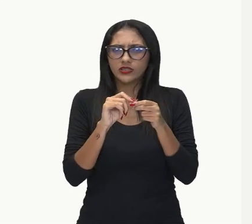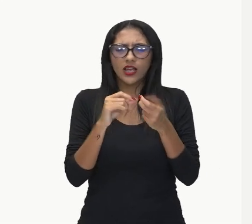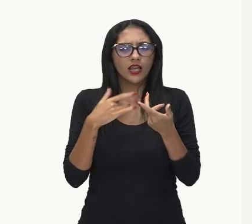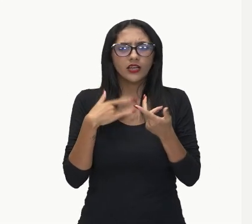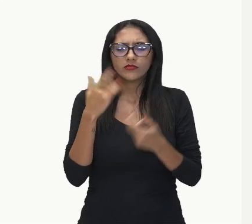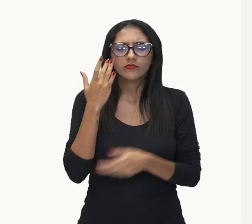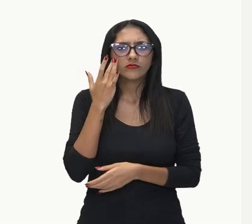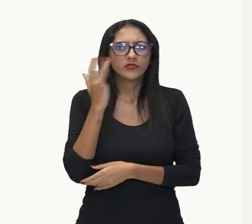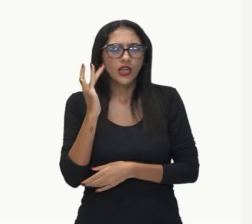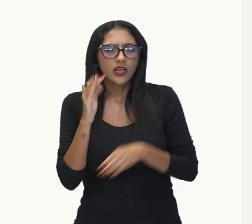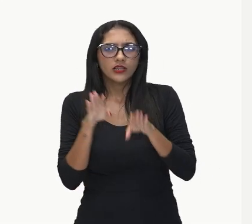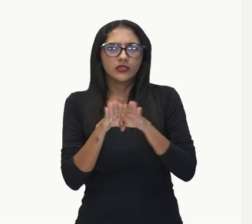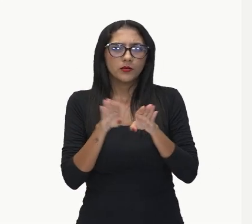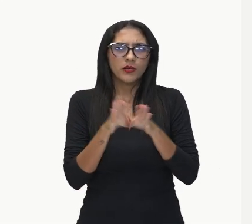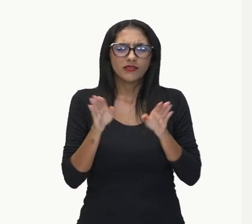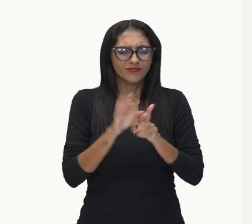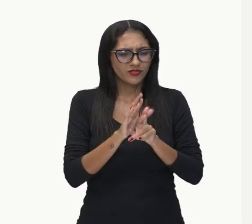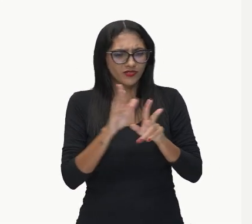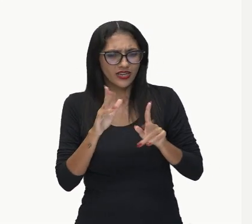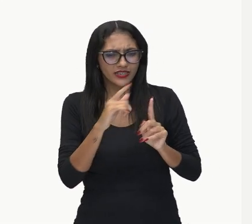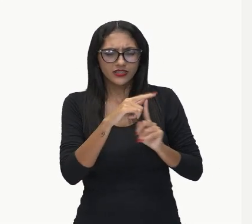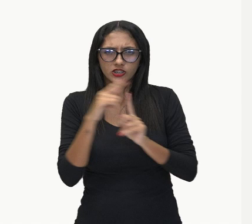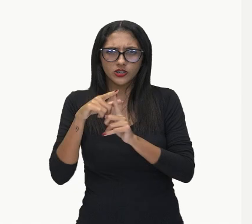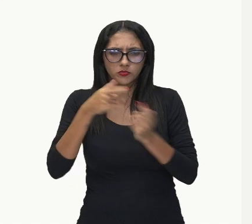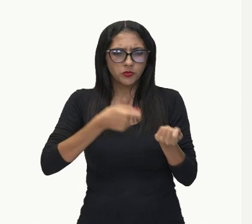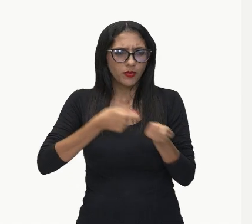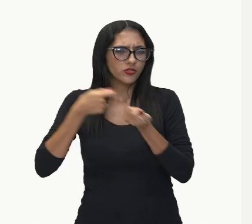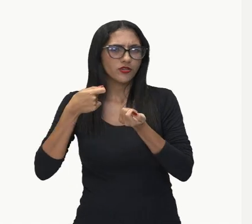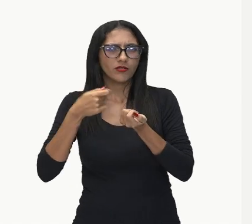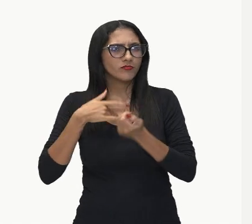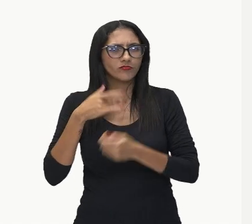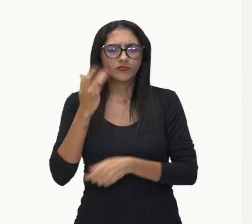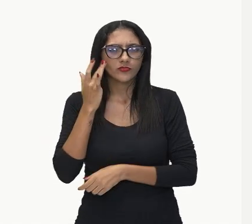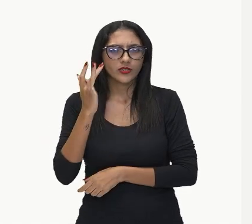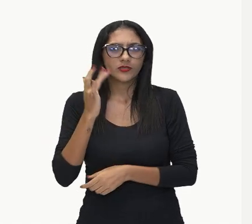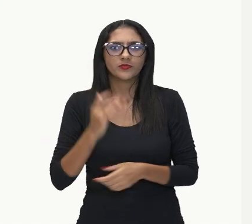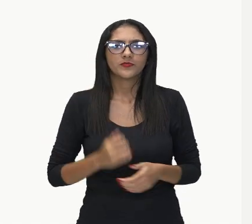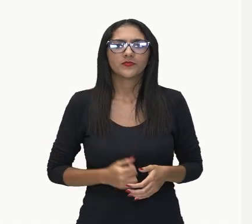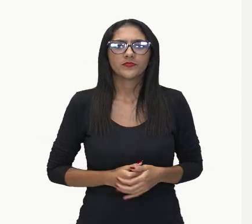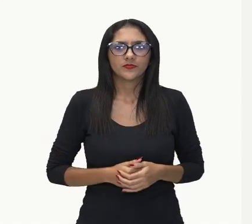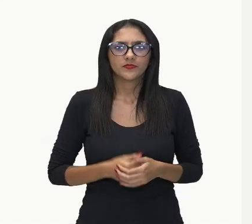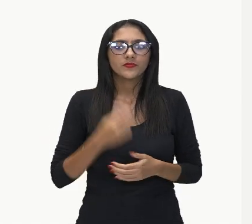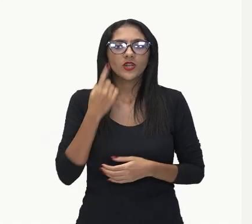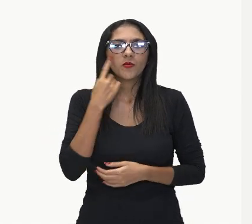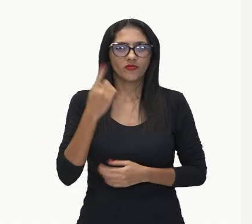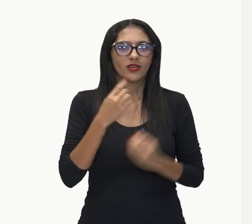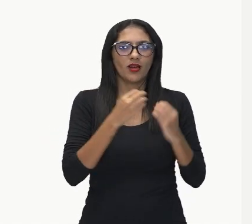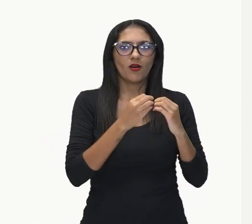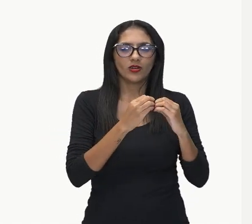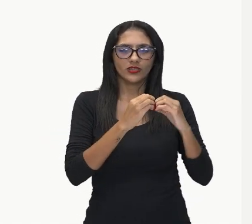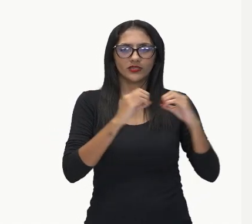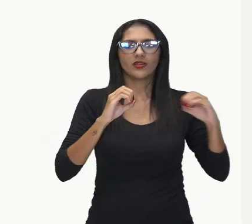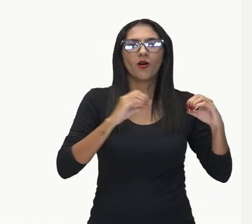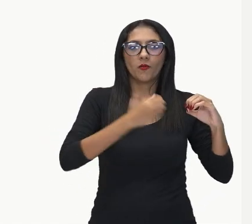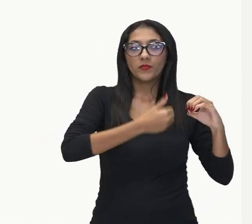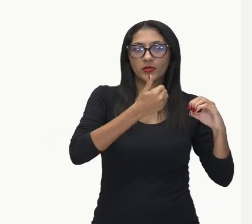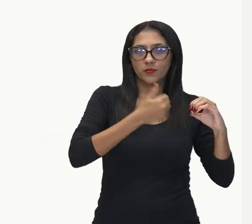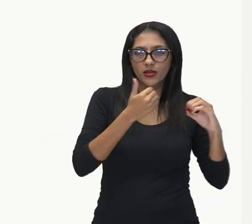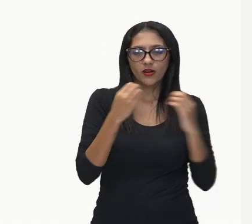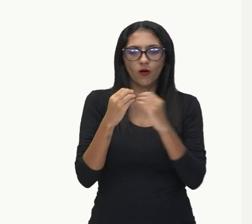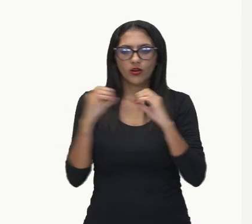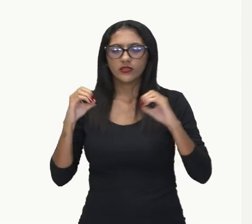de mandioca. Observem, conjunção nem. Percebam que ela conecta a segunda oração à primeira